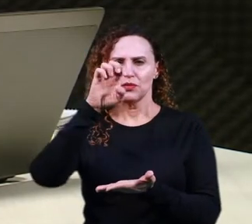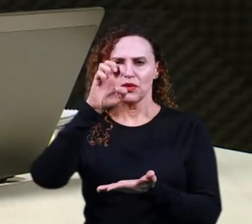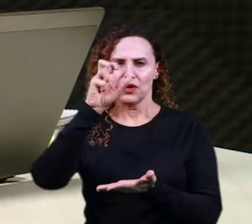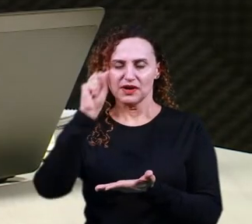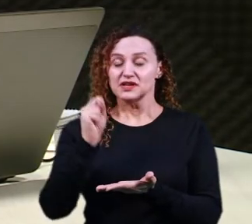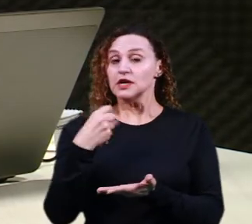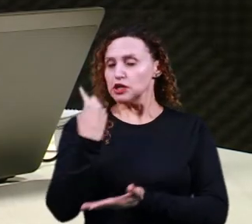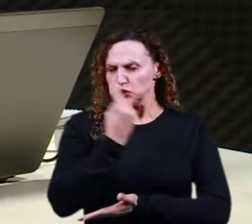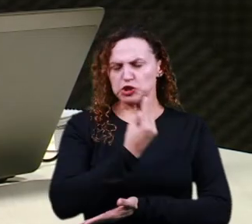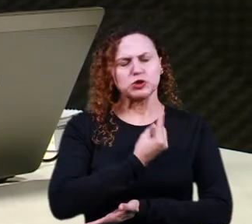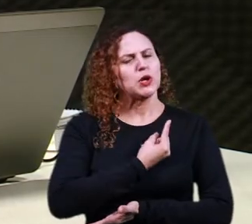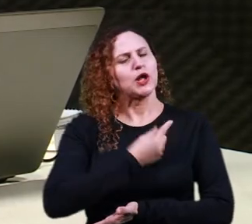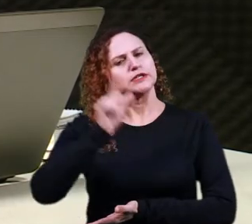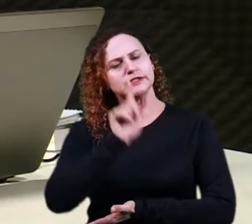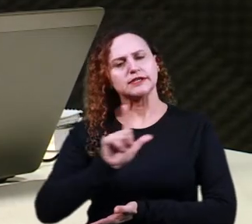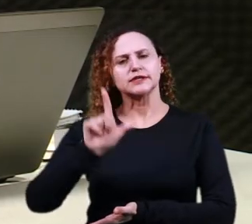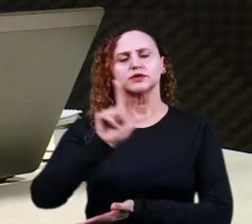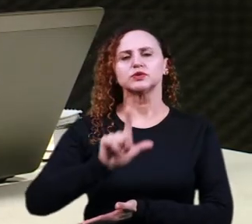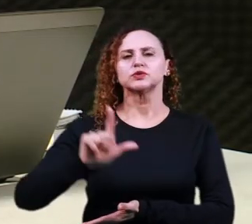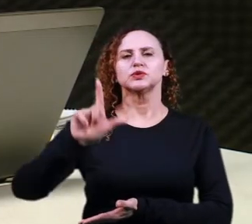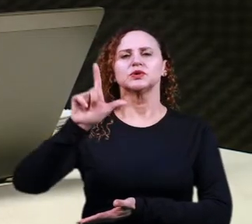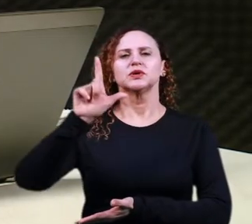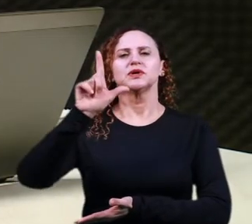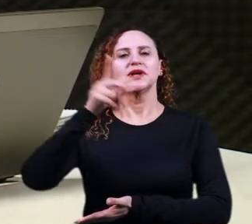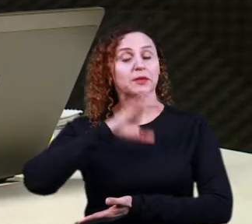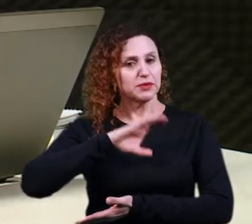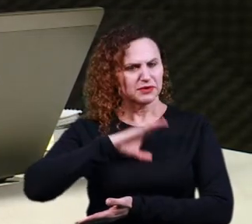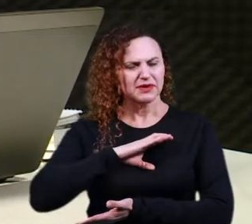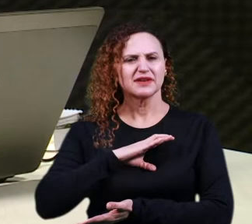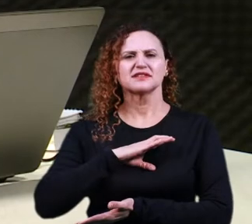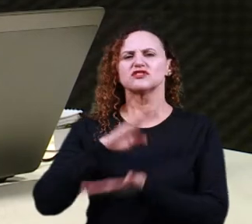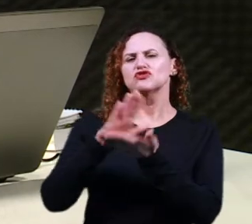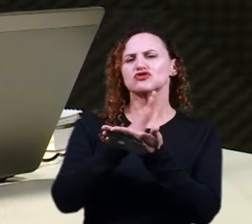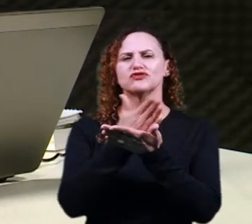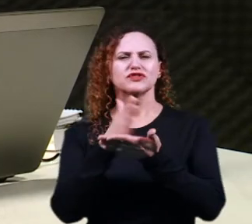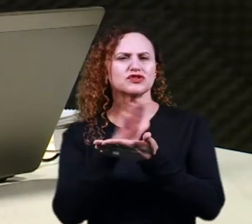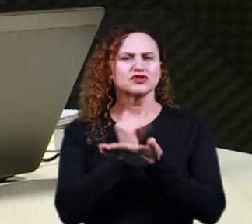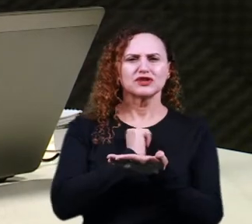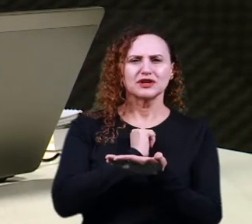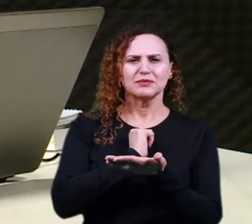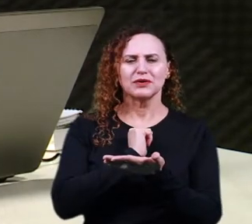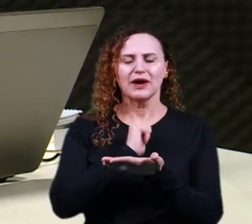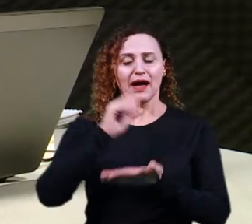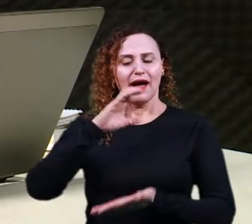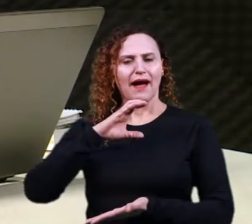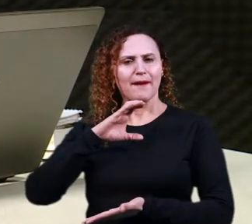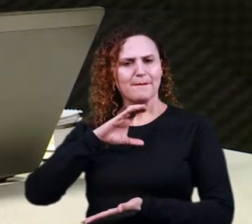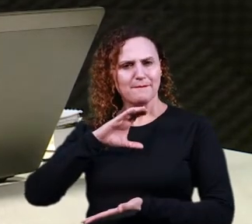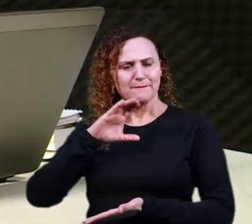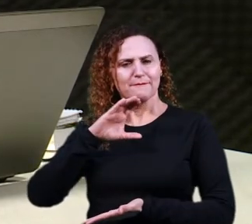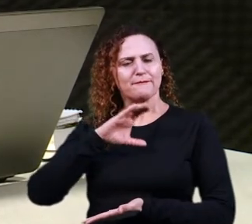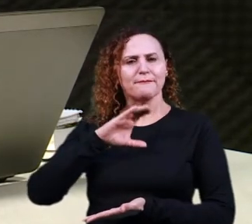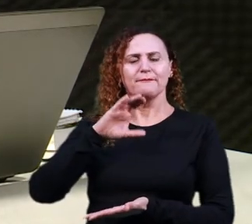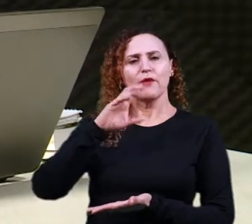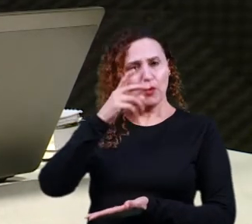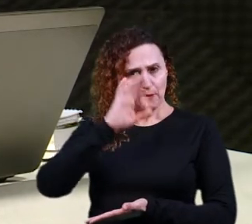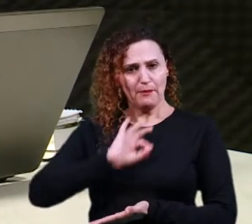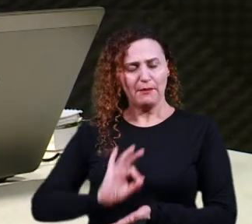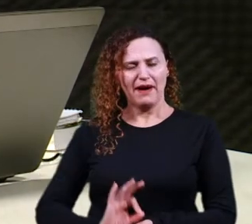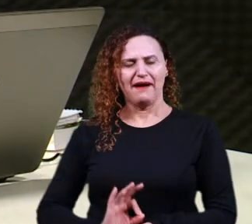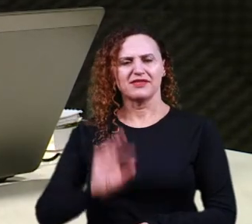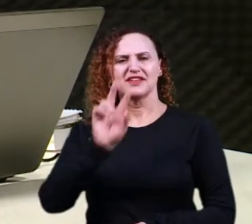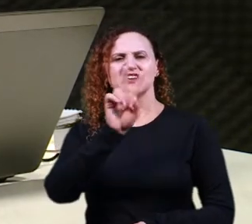dividimos um pouco do Padre Vieira com a brasileira porque nesse momento o Padre Vieira